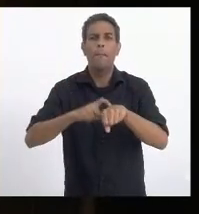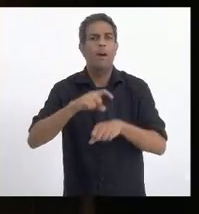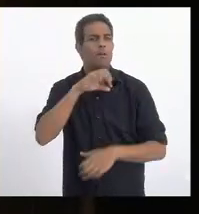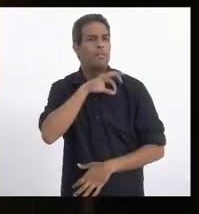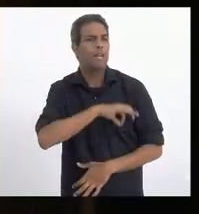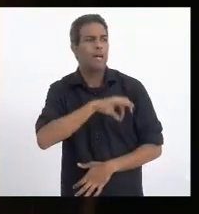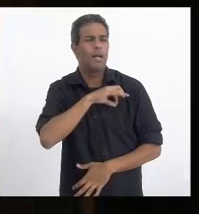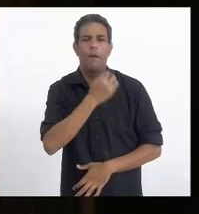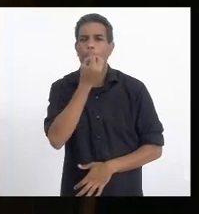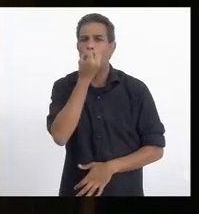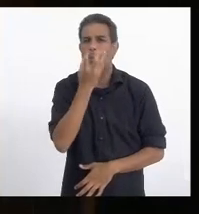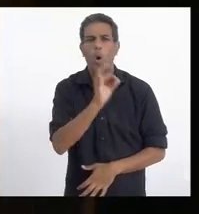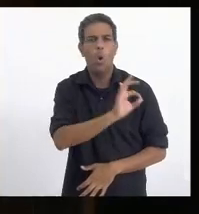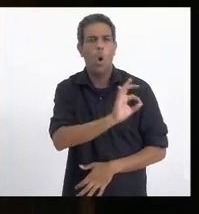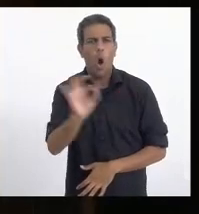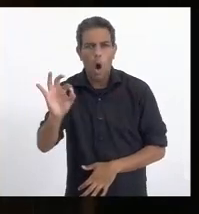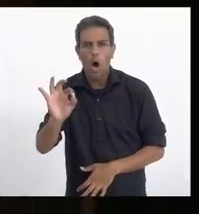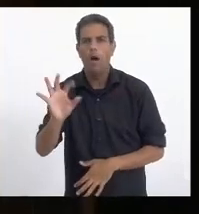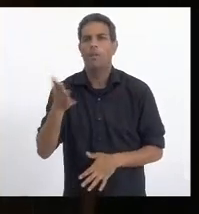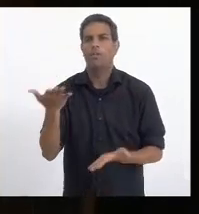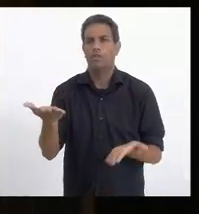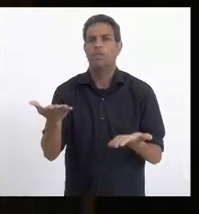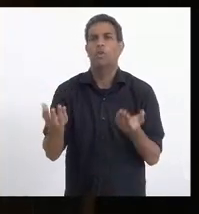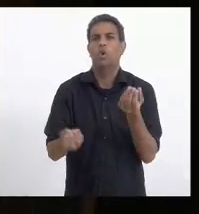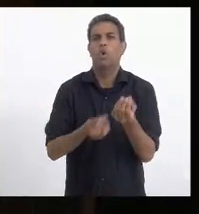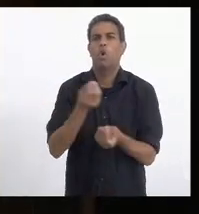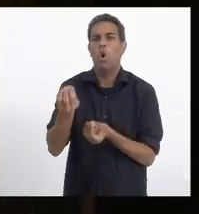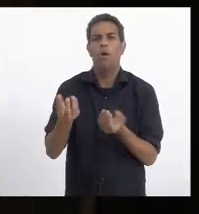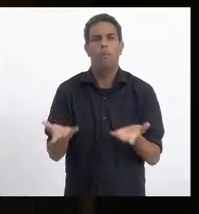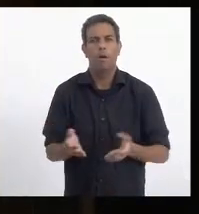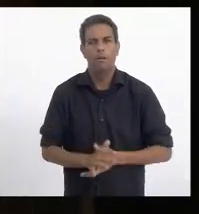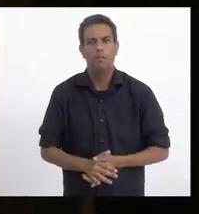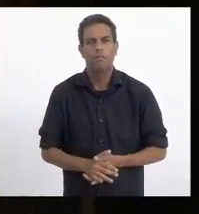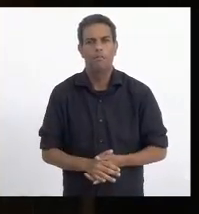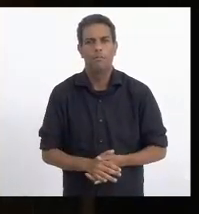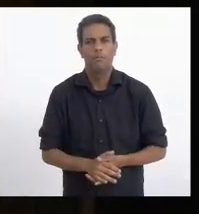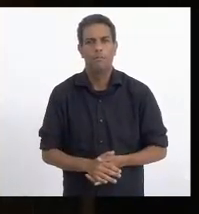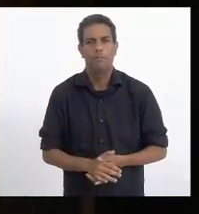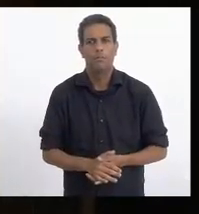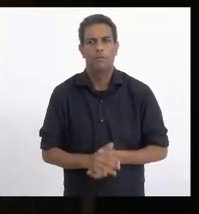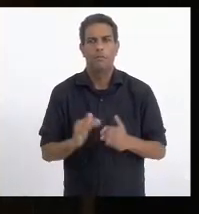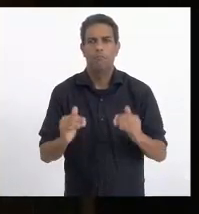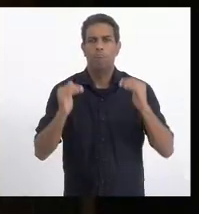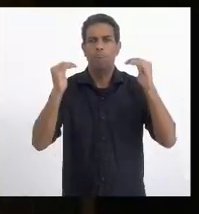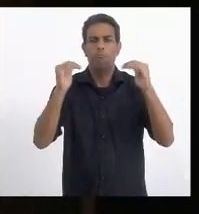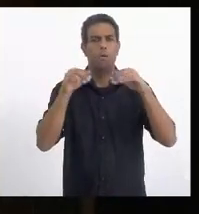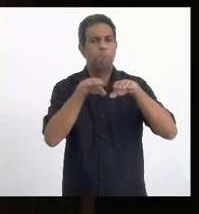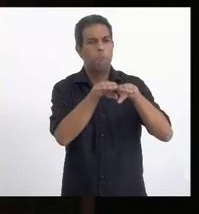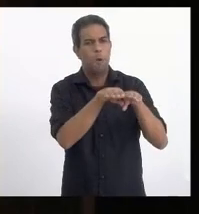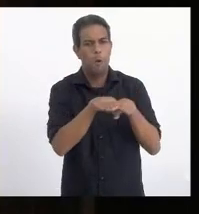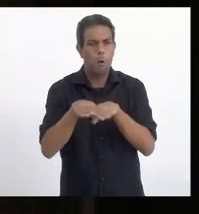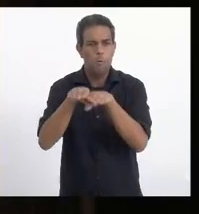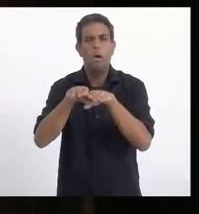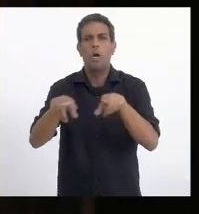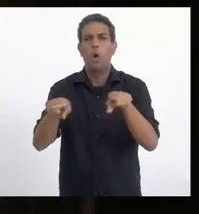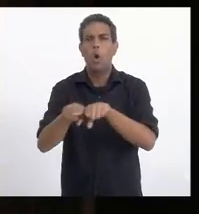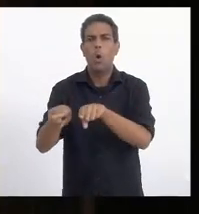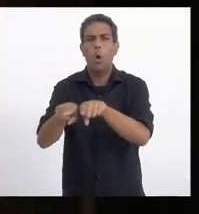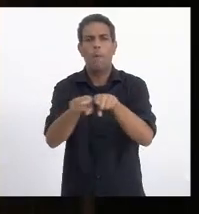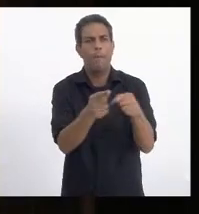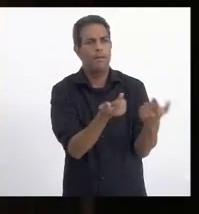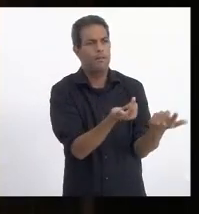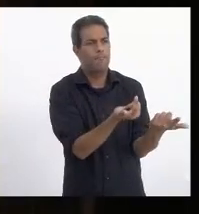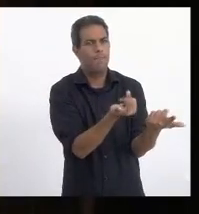salário bem definido as forças armadas elas tem lá o seu dão não tem a ganhar essa gratificação tô tem um Saldão